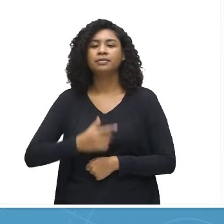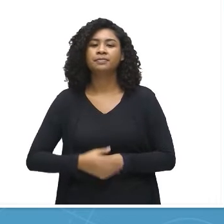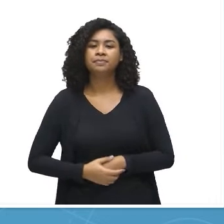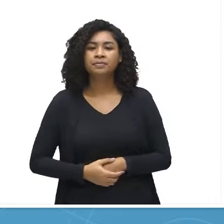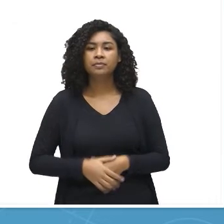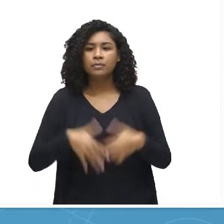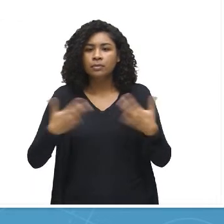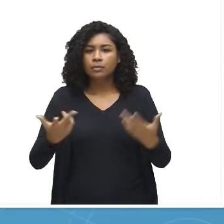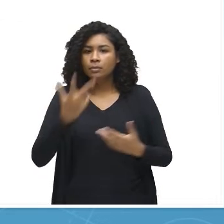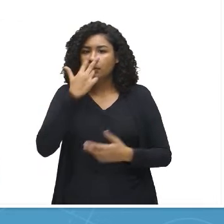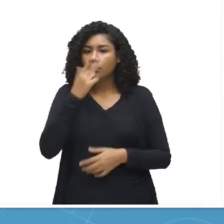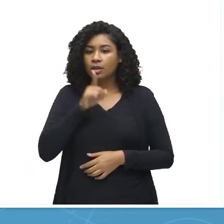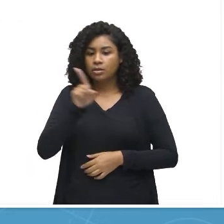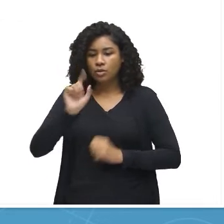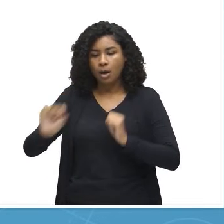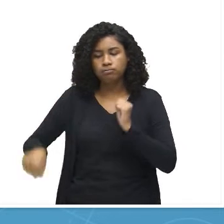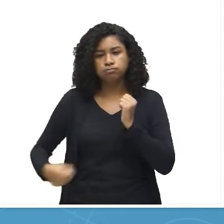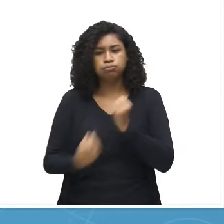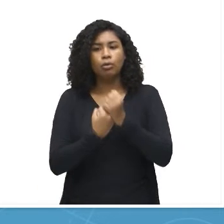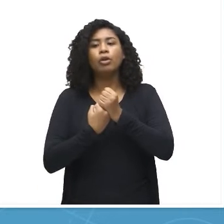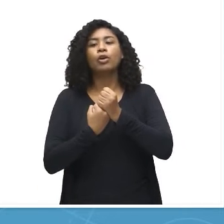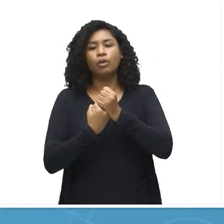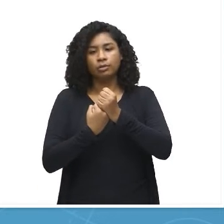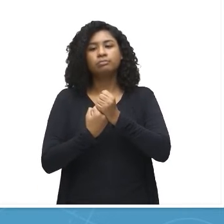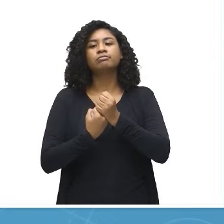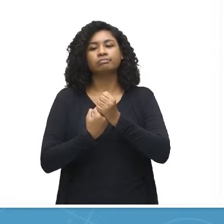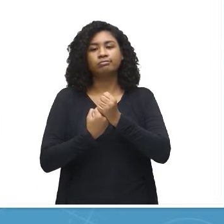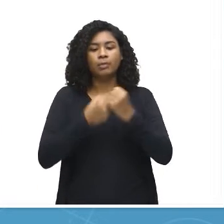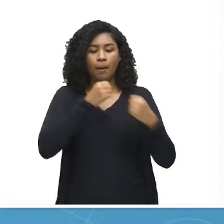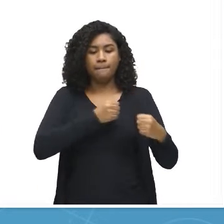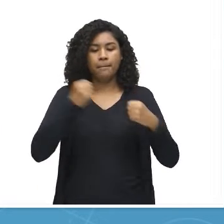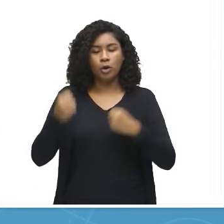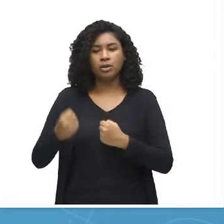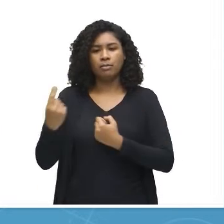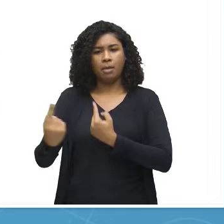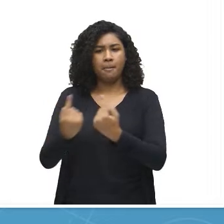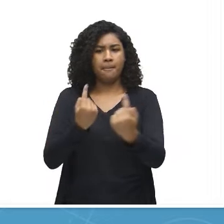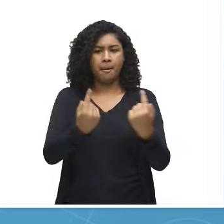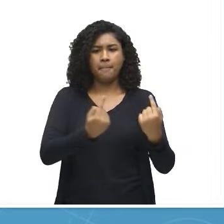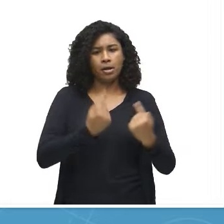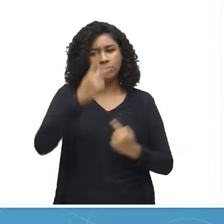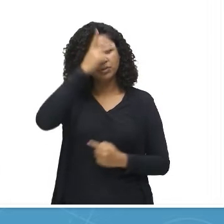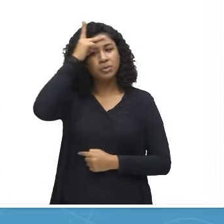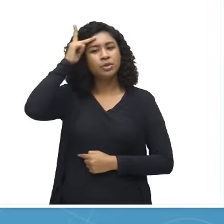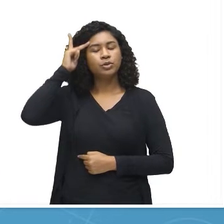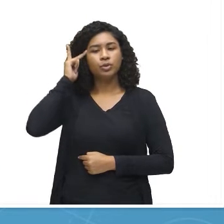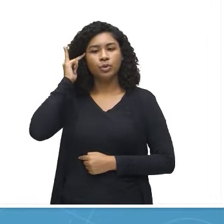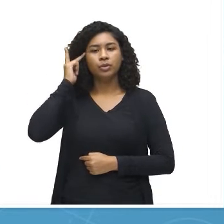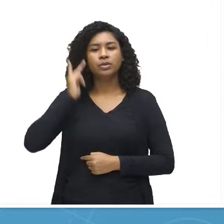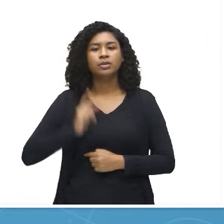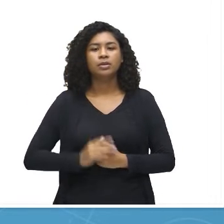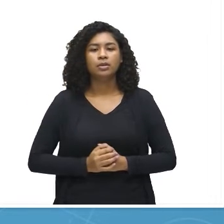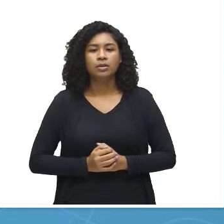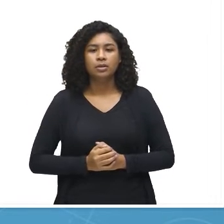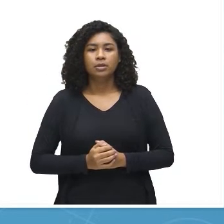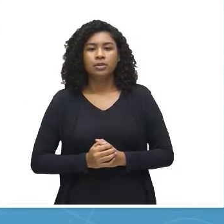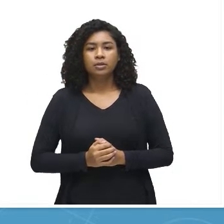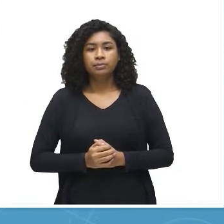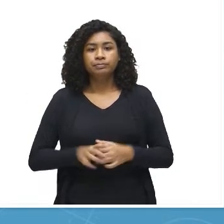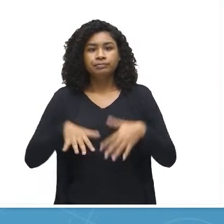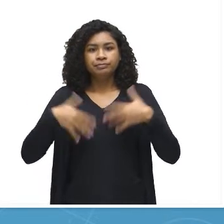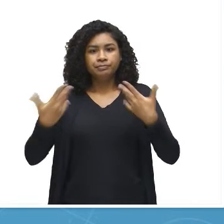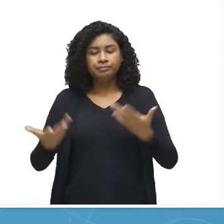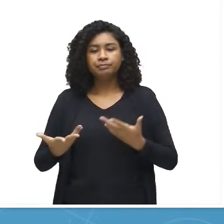vai fortalecer ainda mais essa divisão, contribuindo para essa descentralização. Vai somar-se a isso os ataques dos vikings,